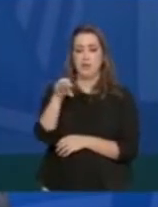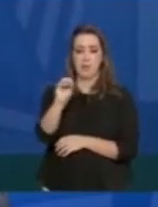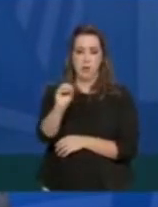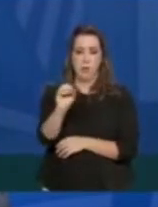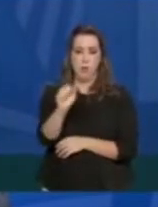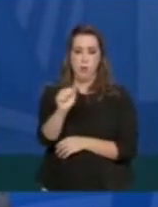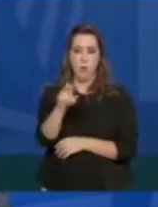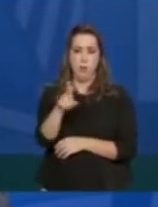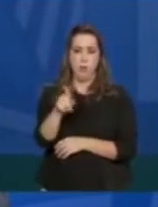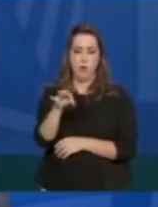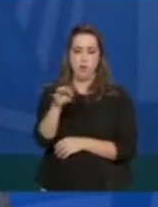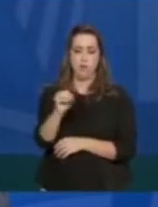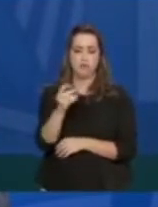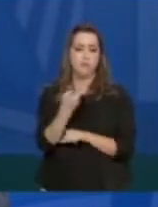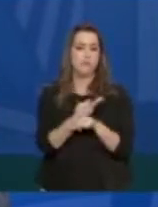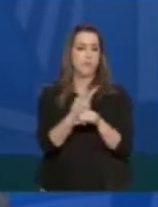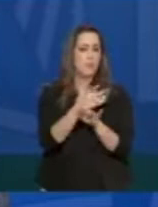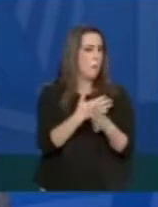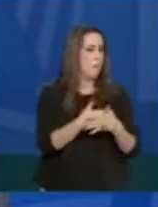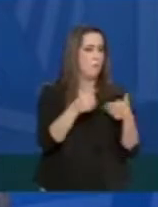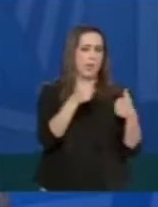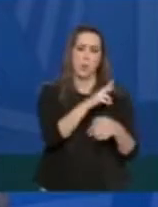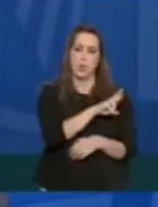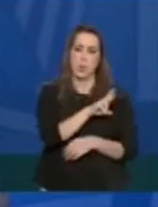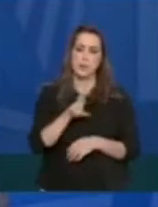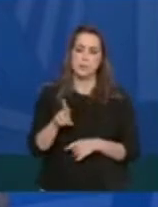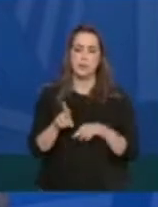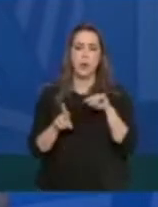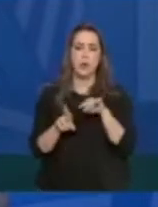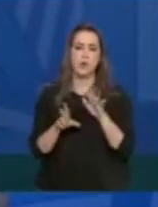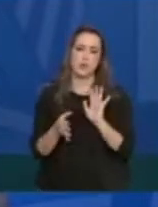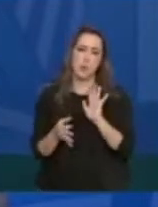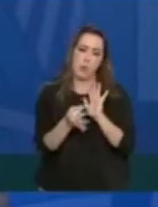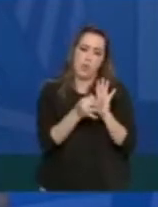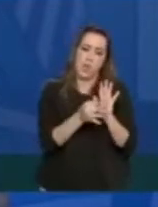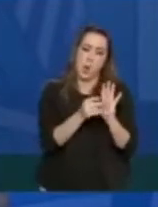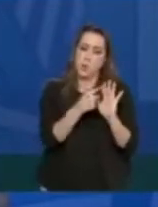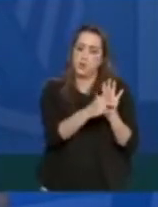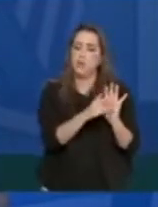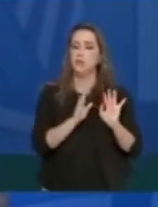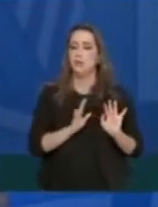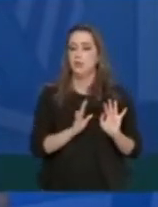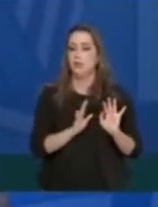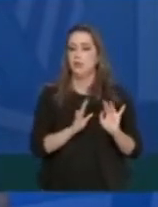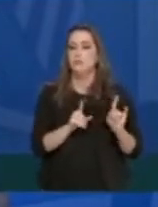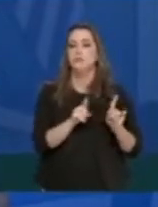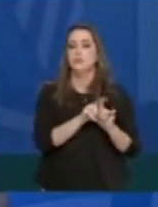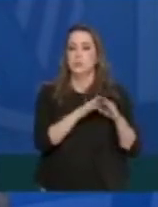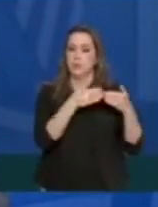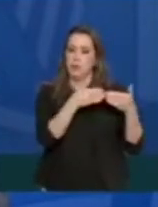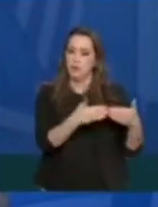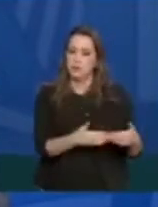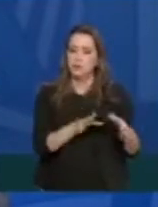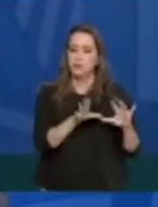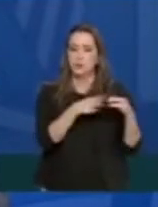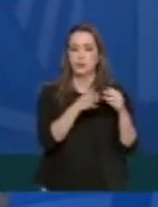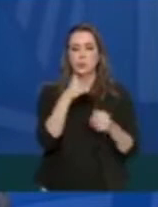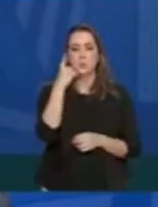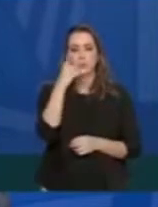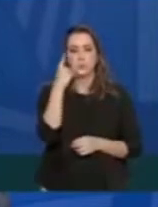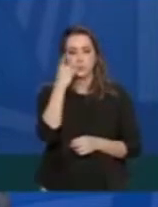as melhores, dentro das melhores das intenções, trazer a sua perspectiva e da frente dos